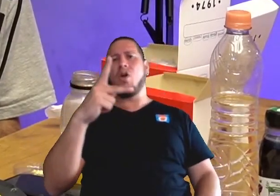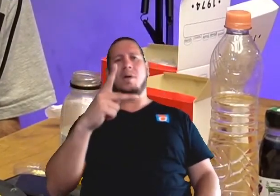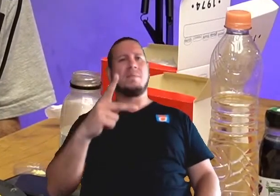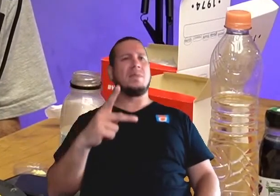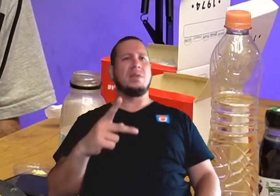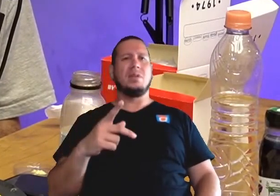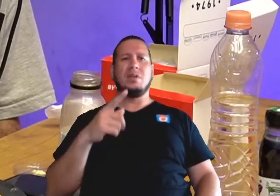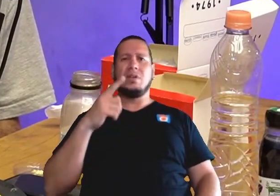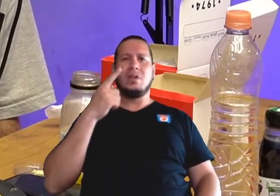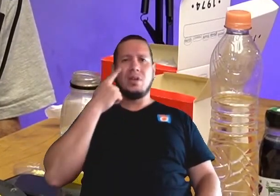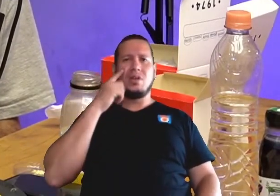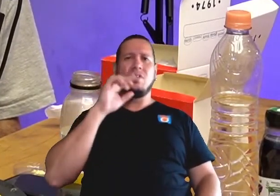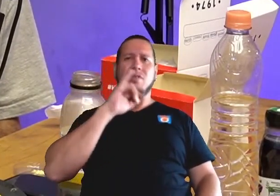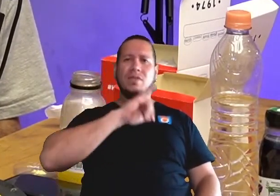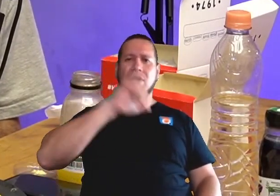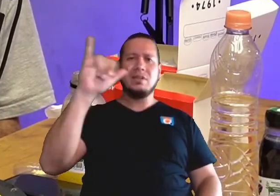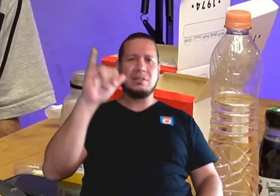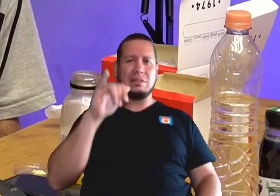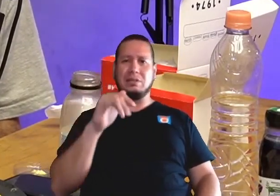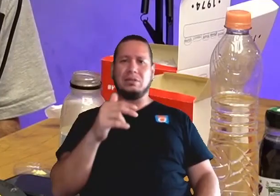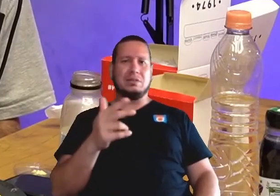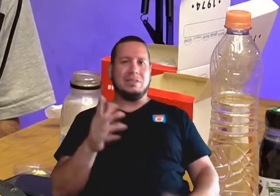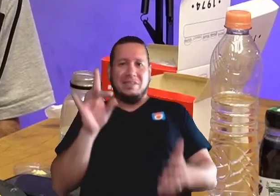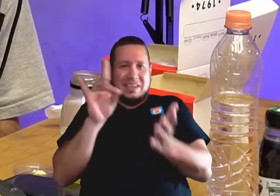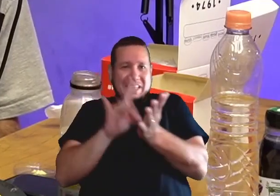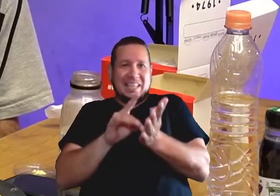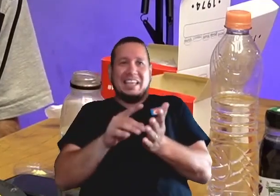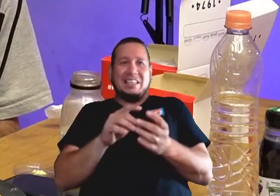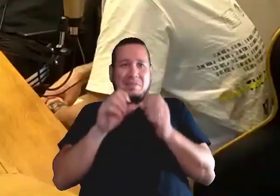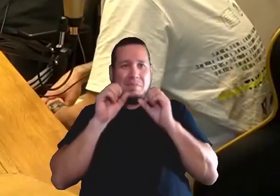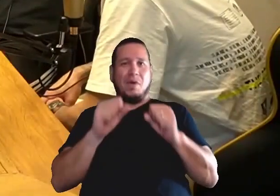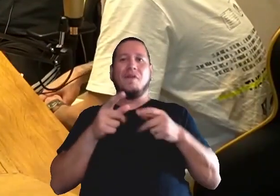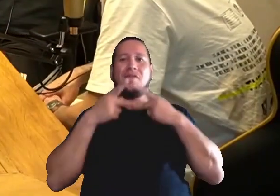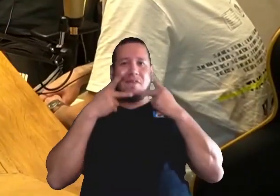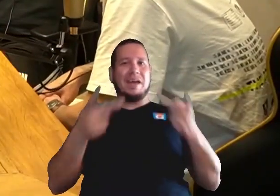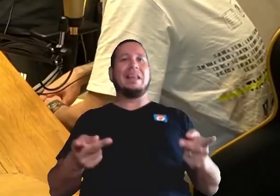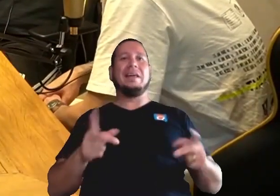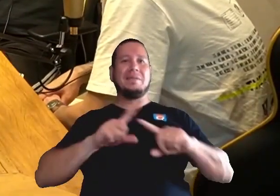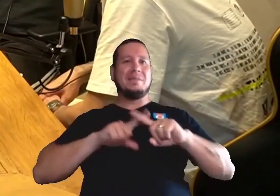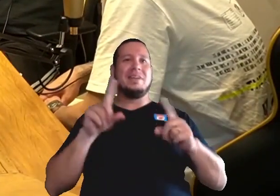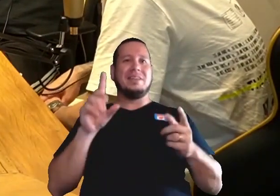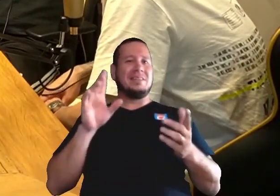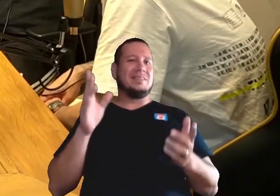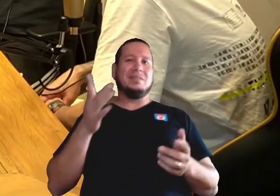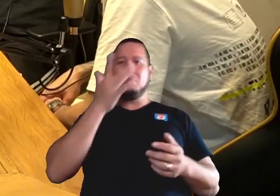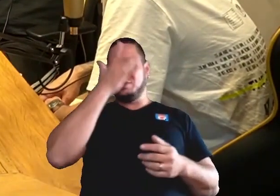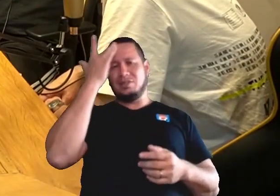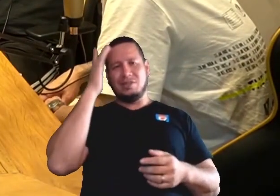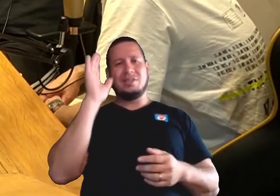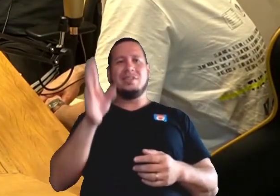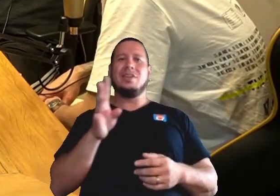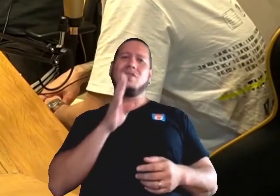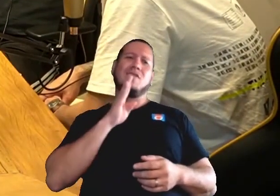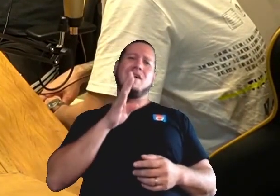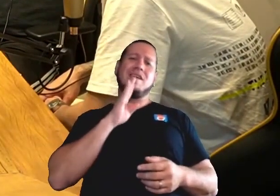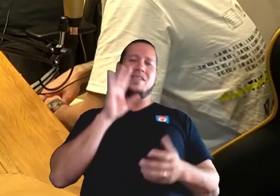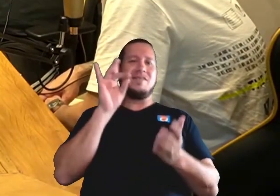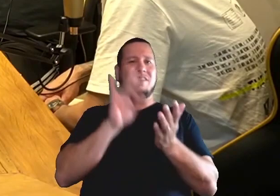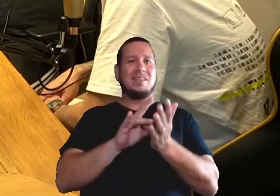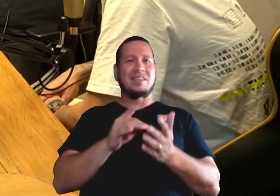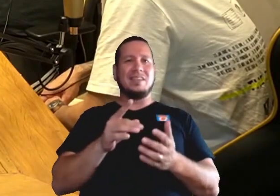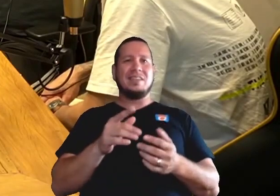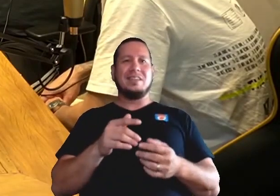sinistro Mano eu tô contando aqui agora que nem sei se eu vou mas histórias reconheceu que